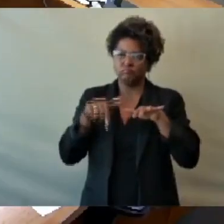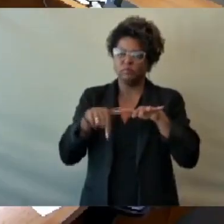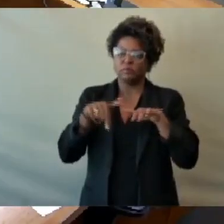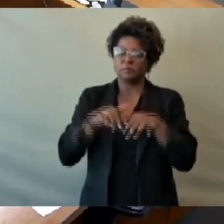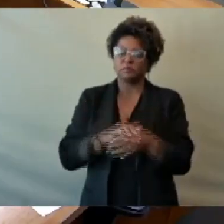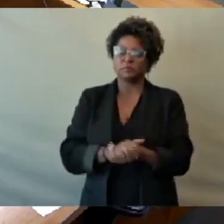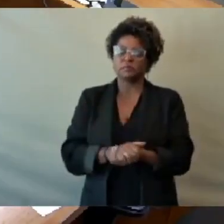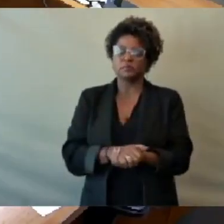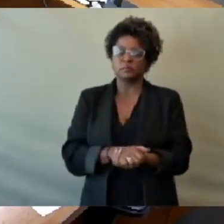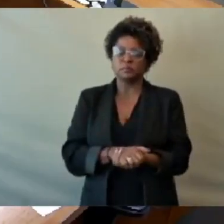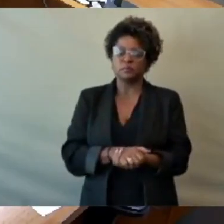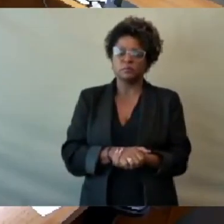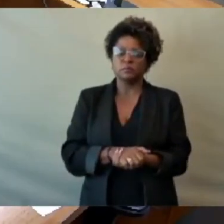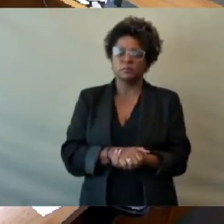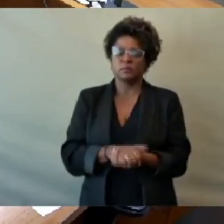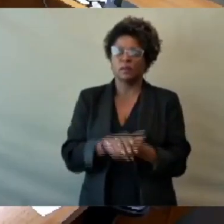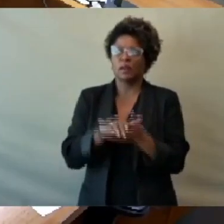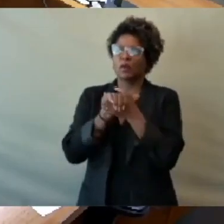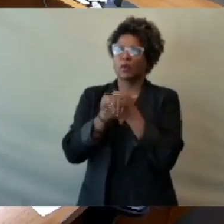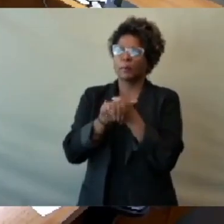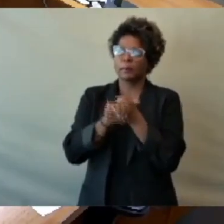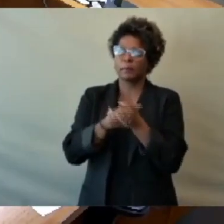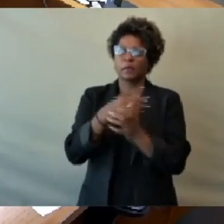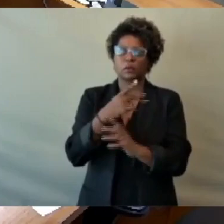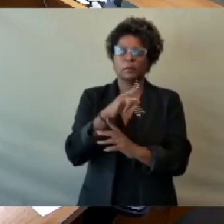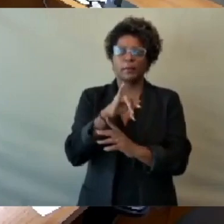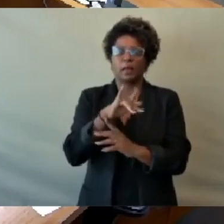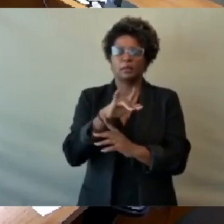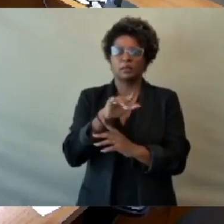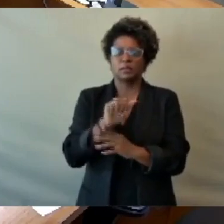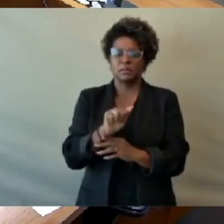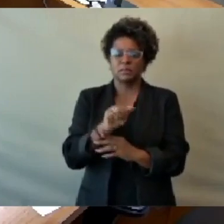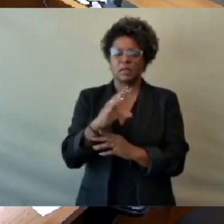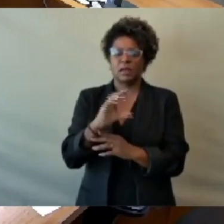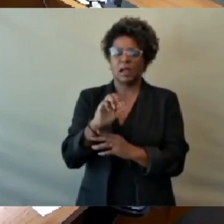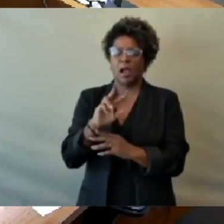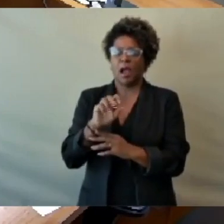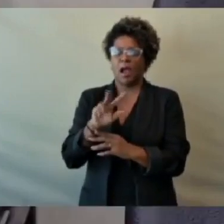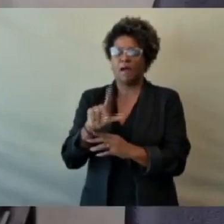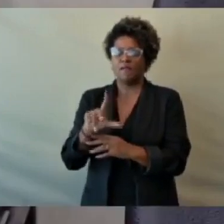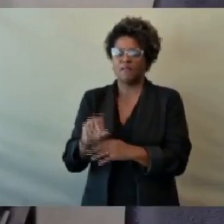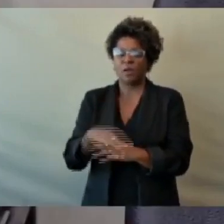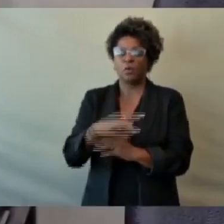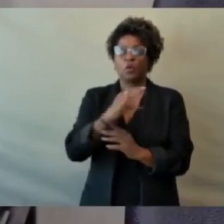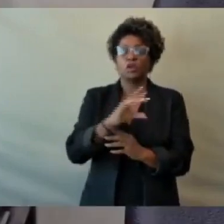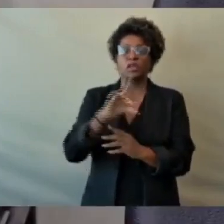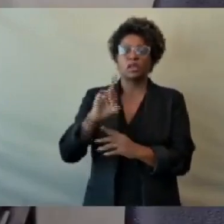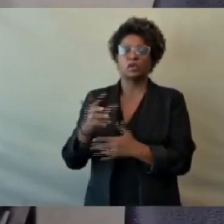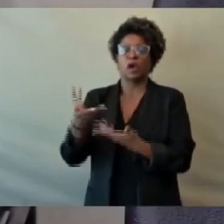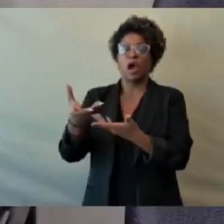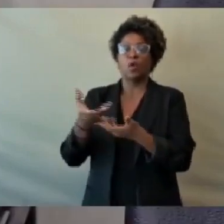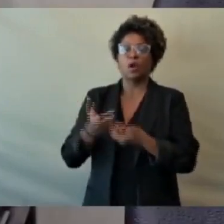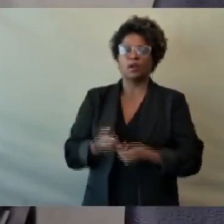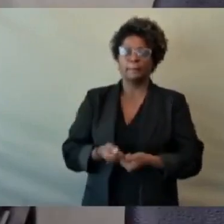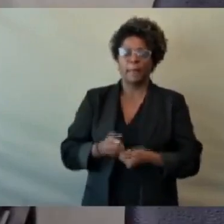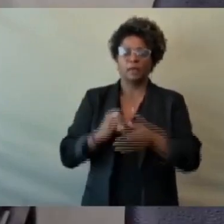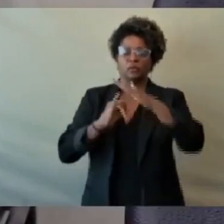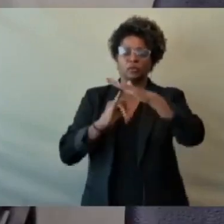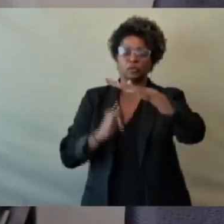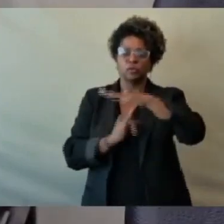Cumprimento Patrícia Carvalho, coordenadora de acolhimento institucional para pessoas idosas e pessoas com deficiência,